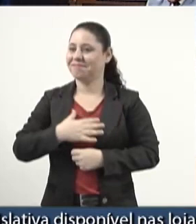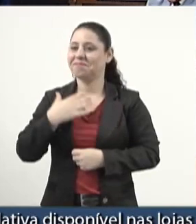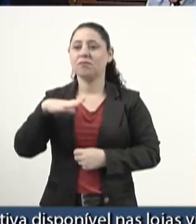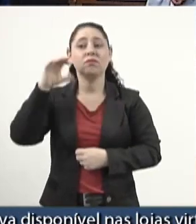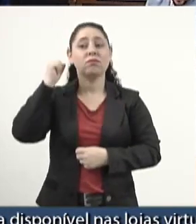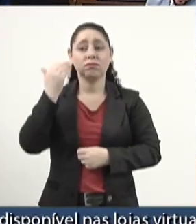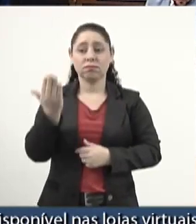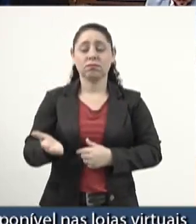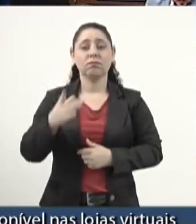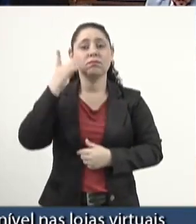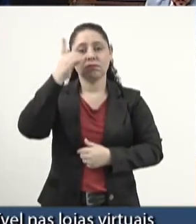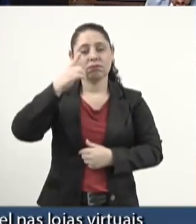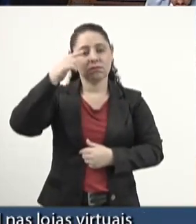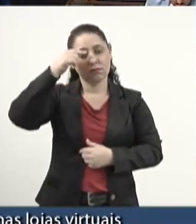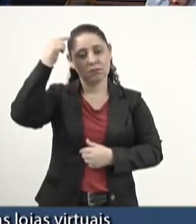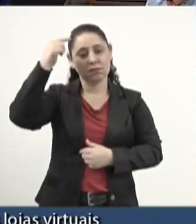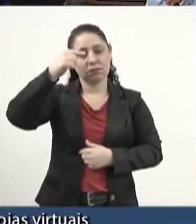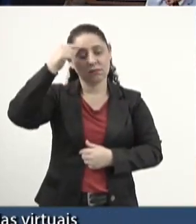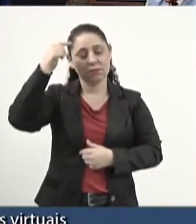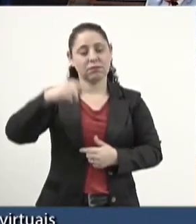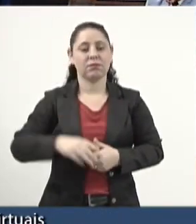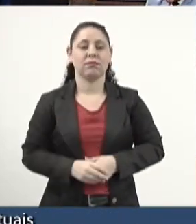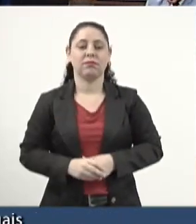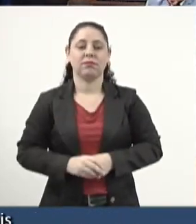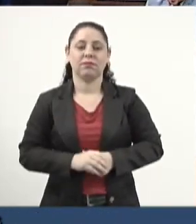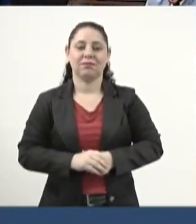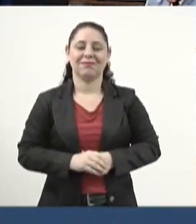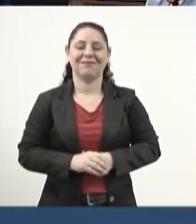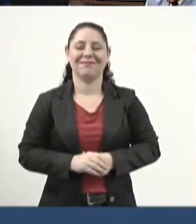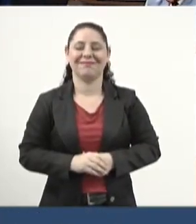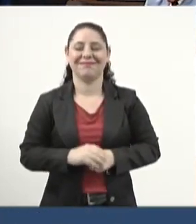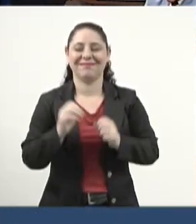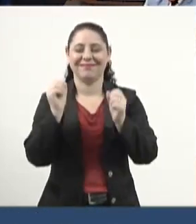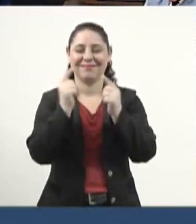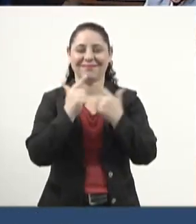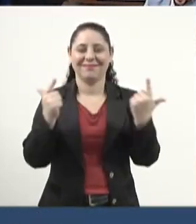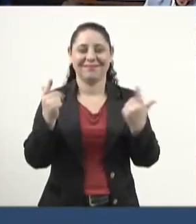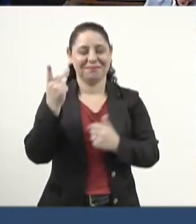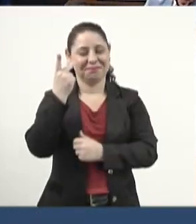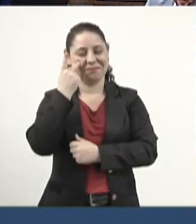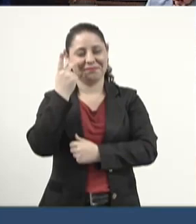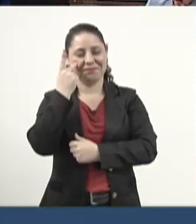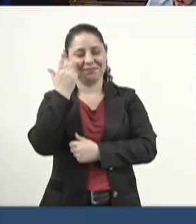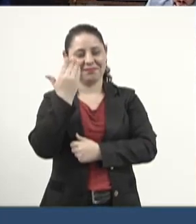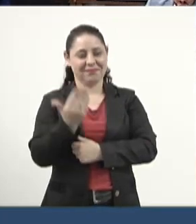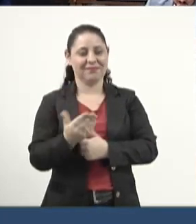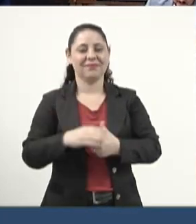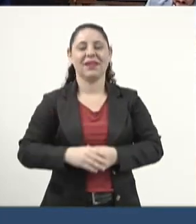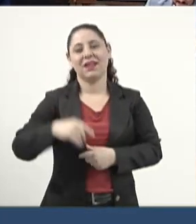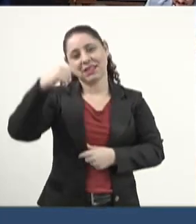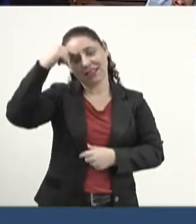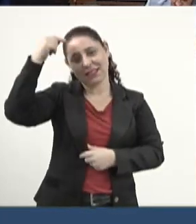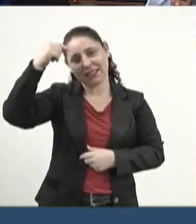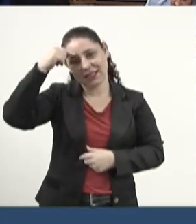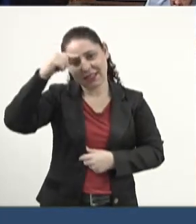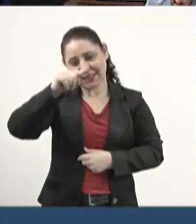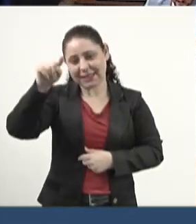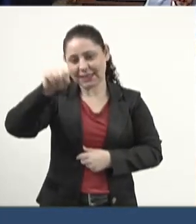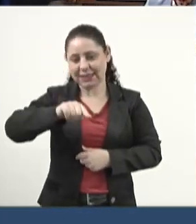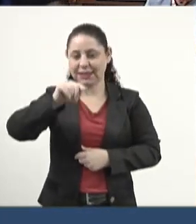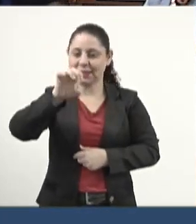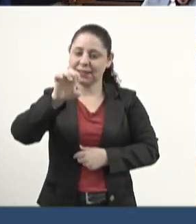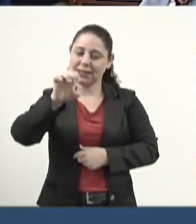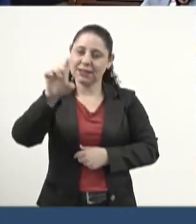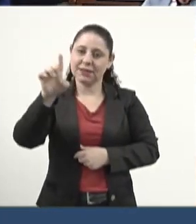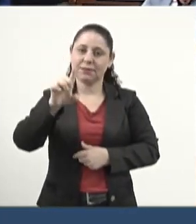o deputado Zé Teixeira. Deputado Pedro Kemp. Os dois é. Eu